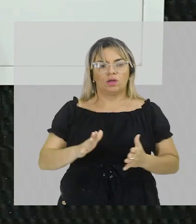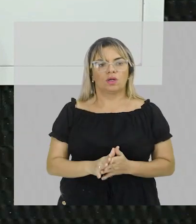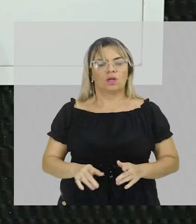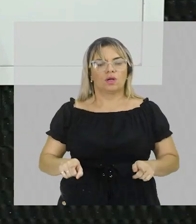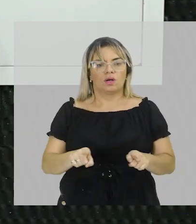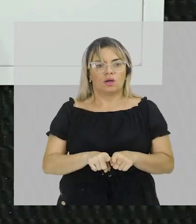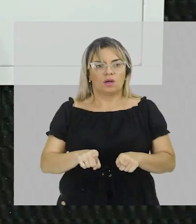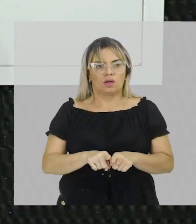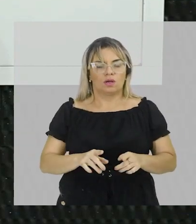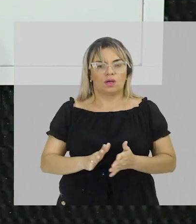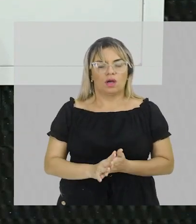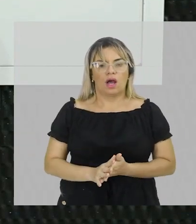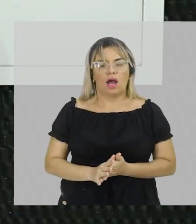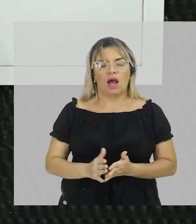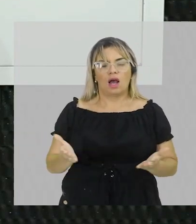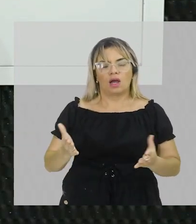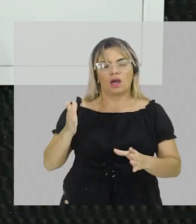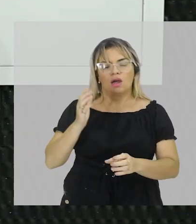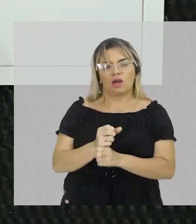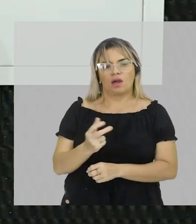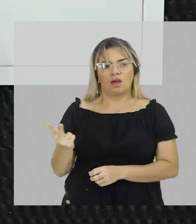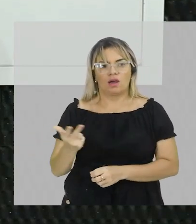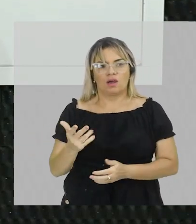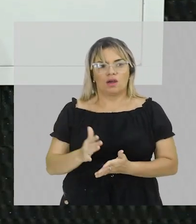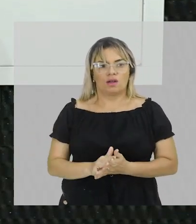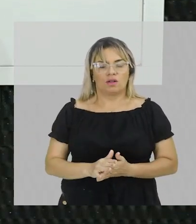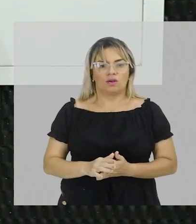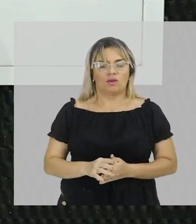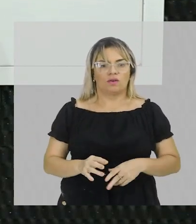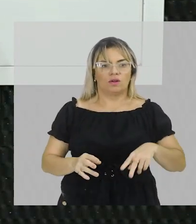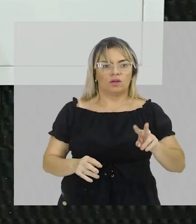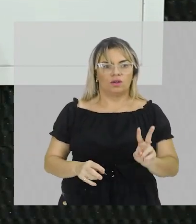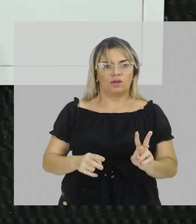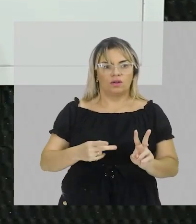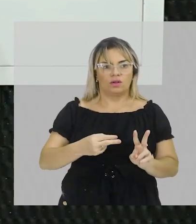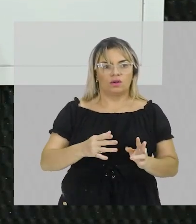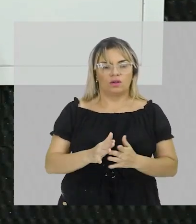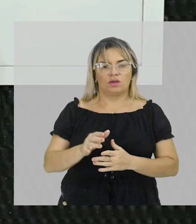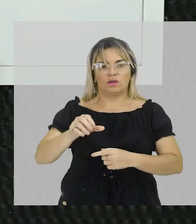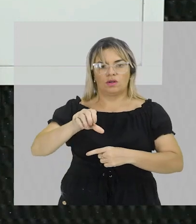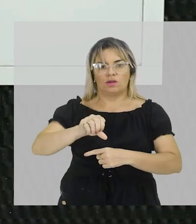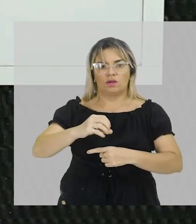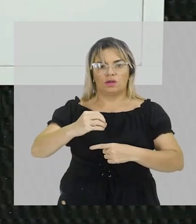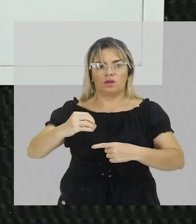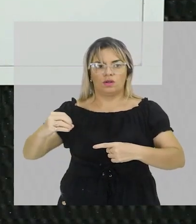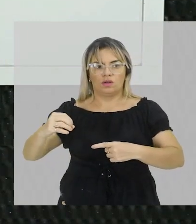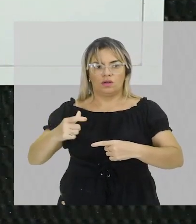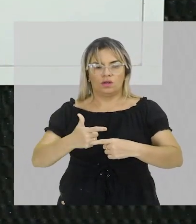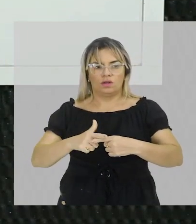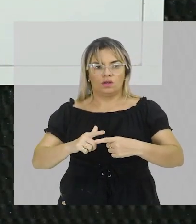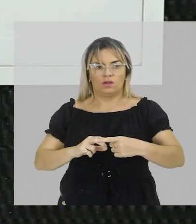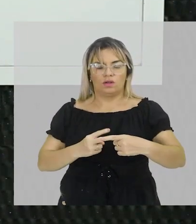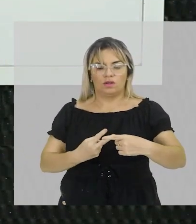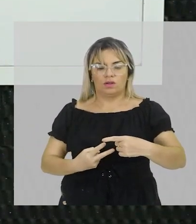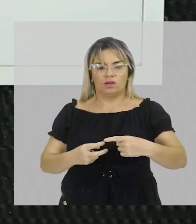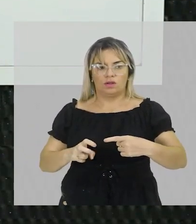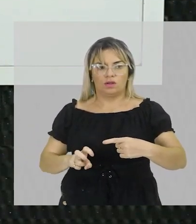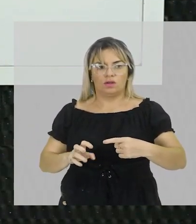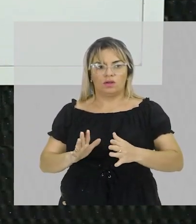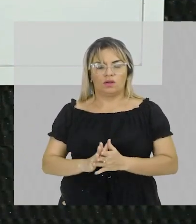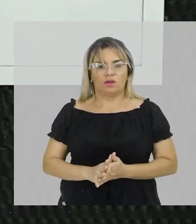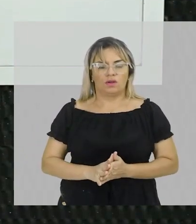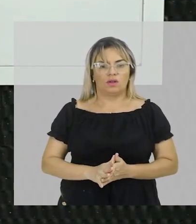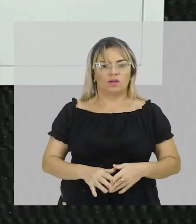900 dividido por 25. Você vai ter uma velocidade aí de